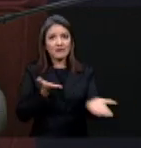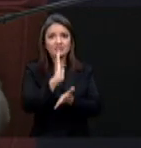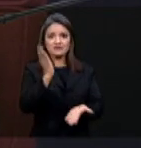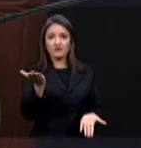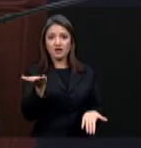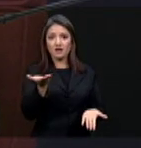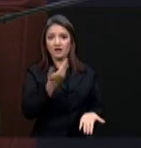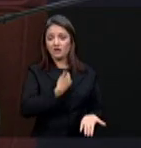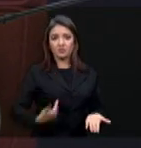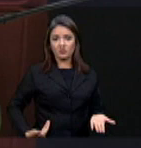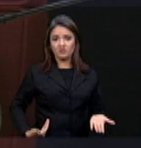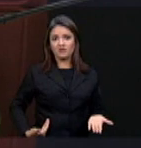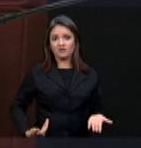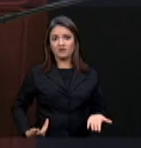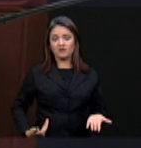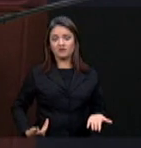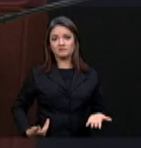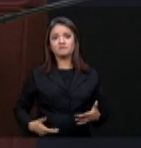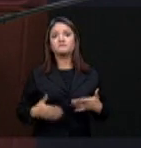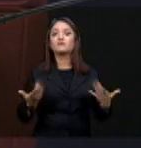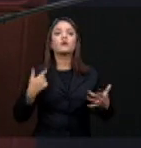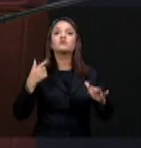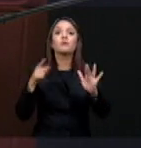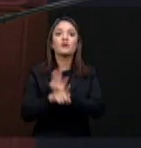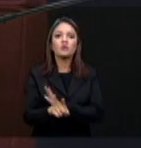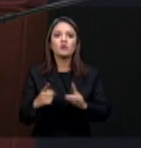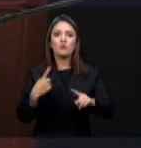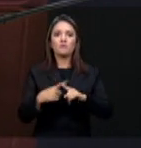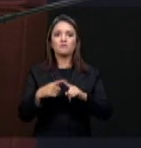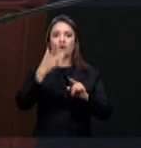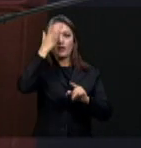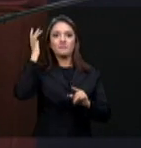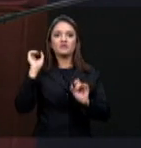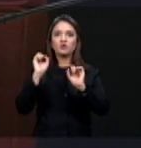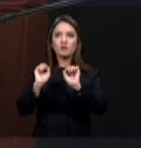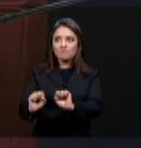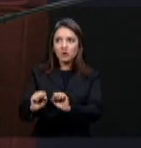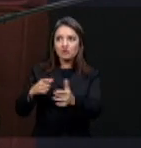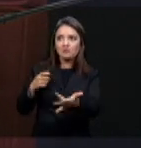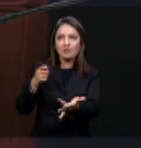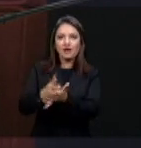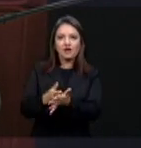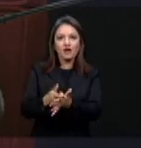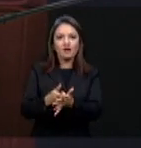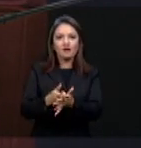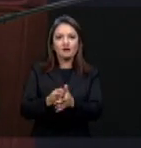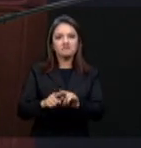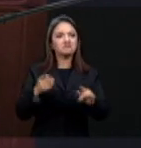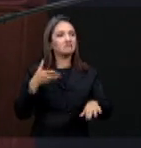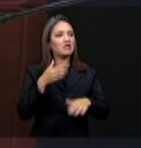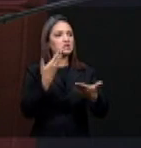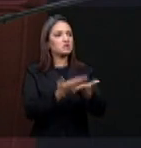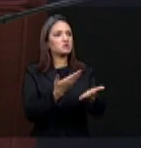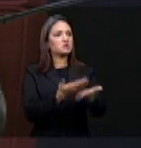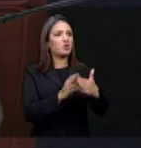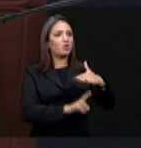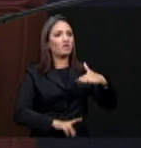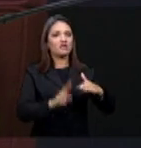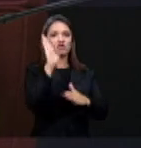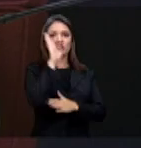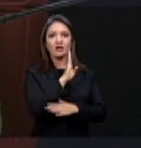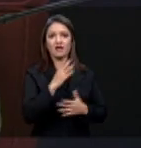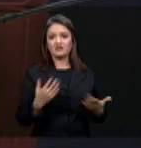deveria ser deles a prioridade tome a pergunta é porque quem pode pagar não paga é o que tá de tão errado